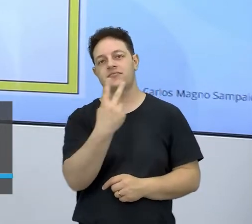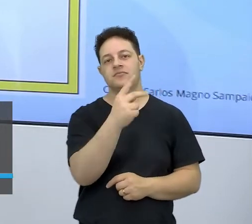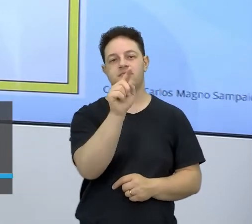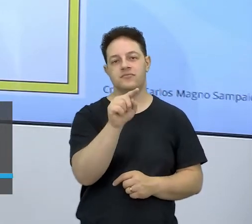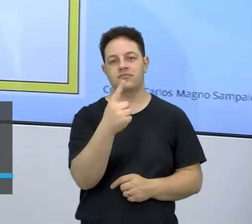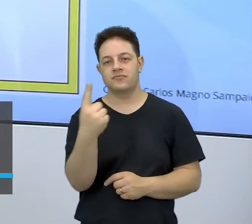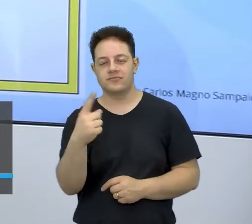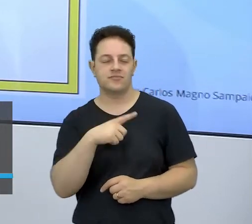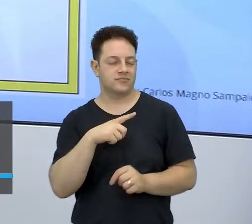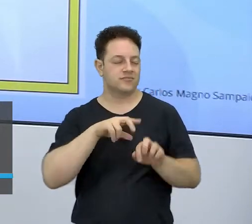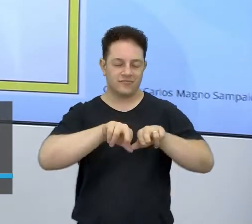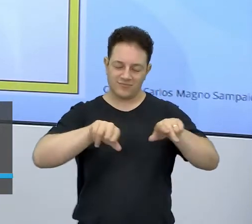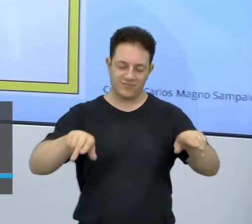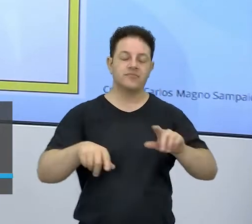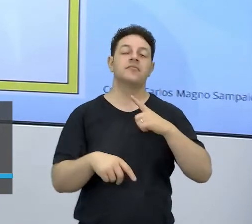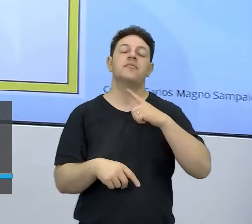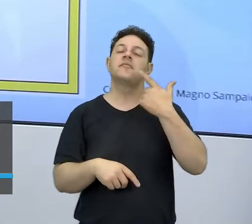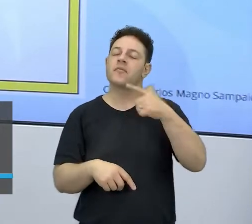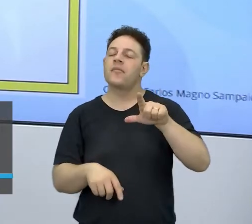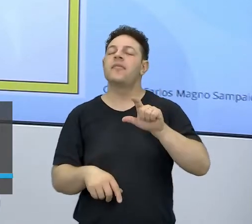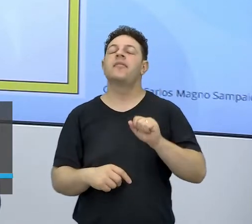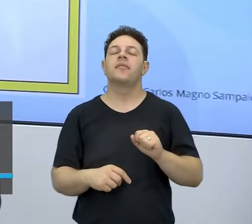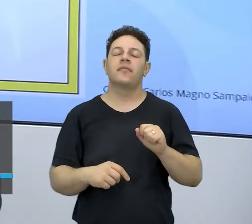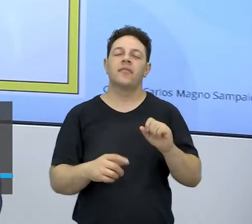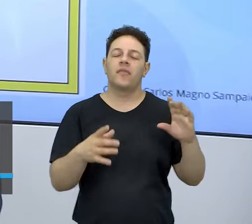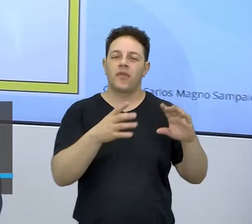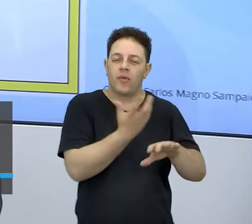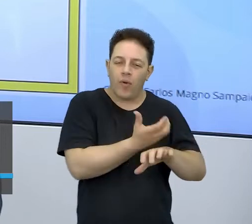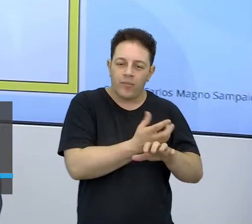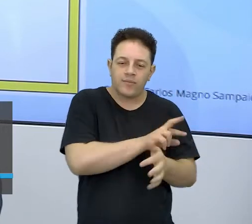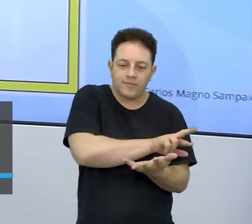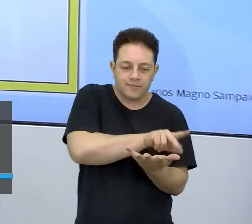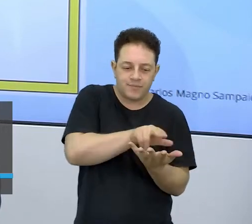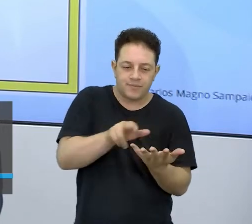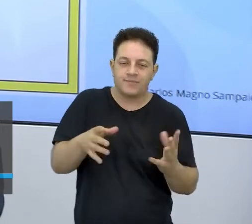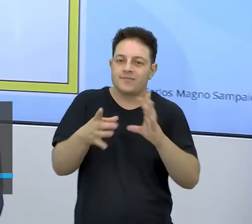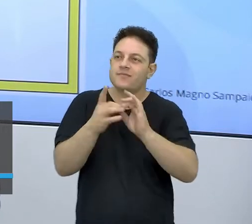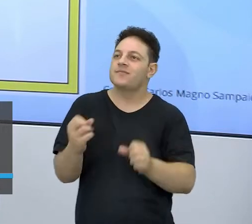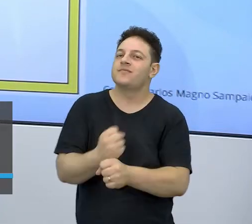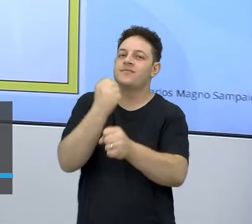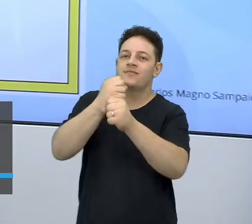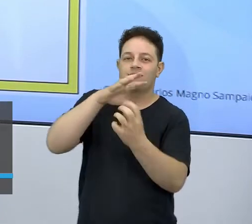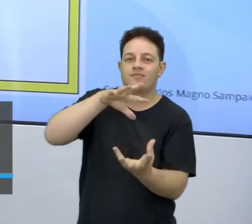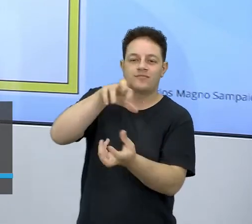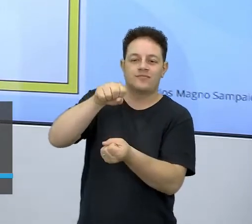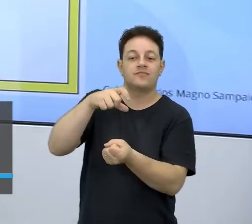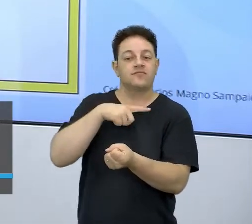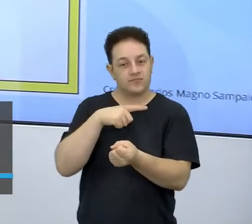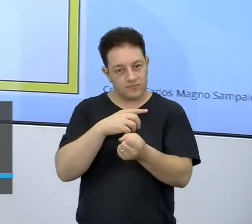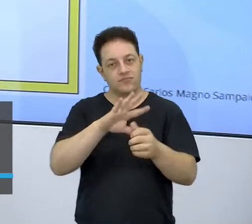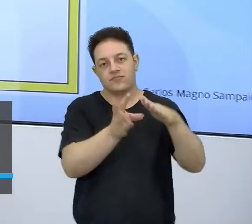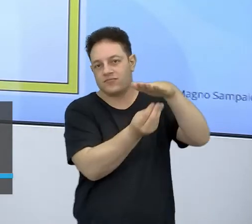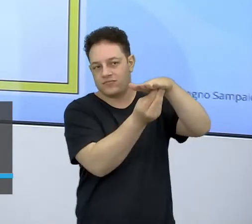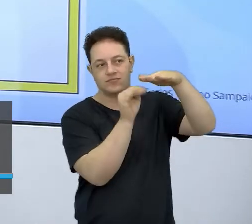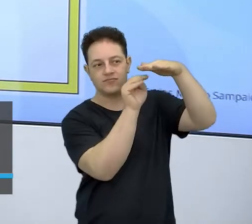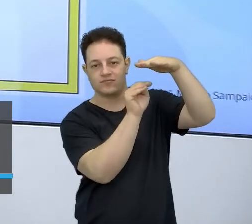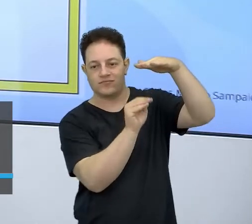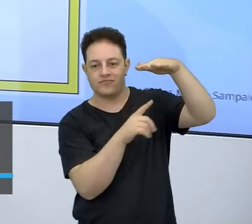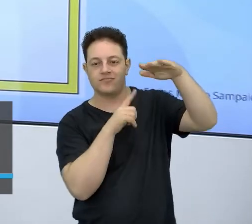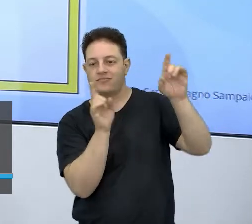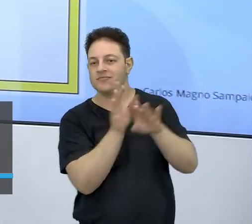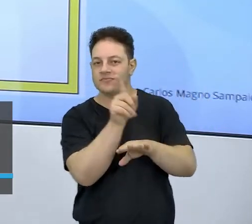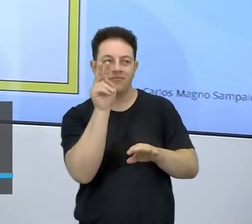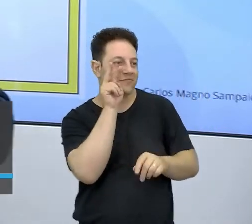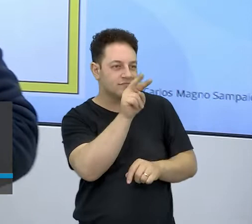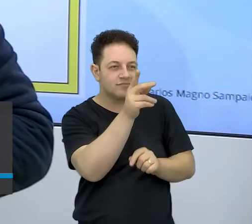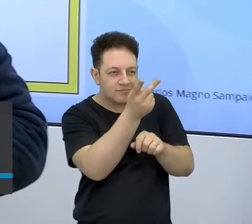outros componentes também, todos ligados aí à construção sustentável, que também, de alguma forma, abordaram a temática, até com